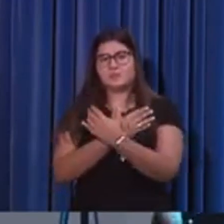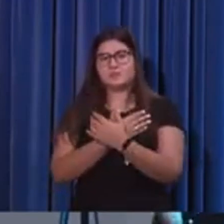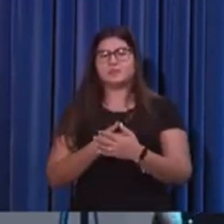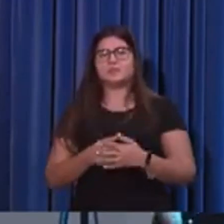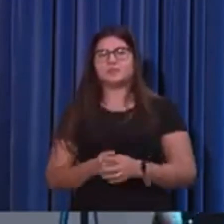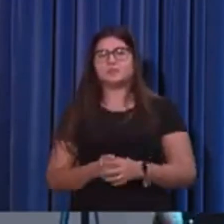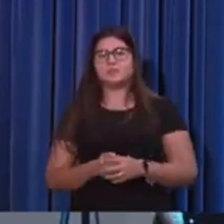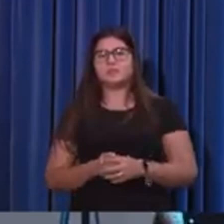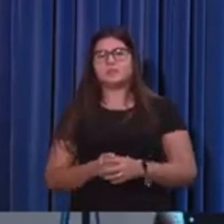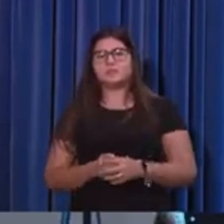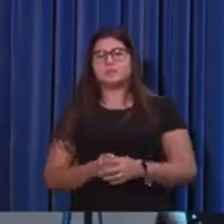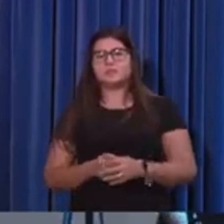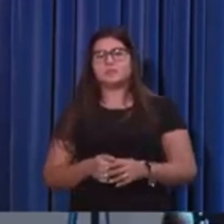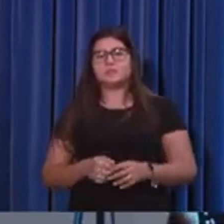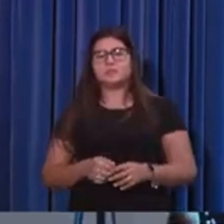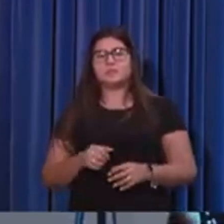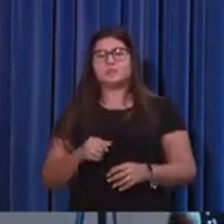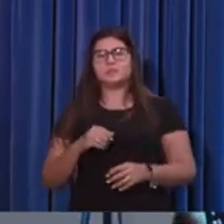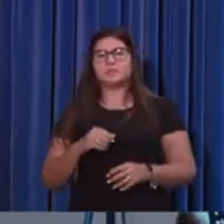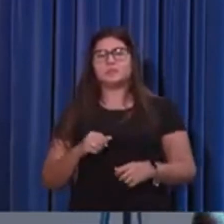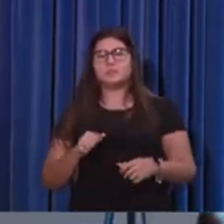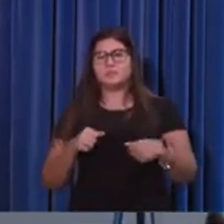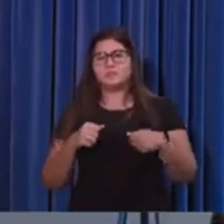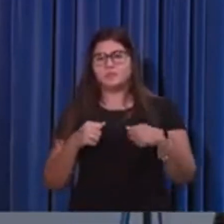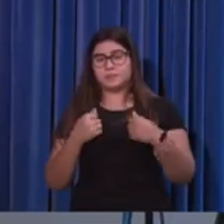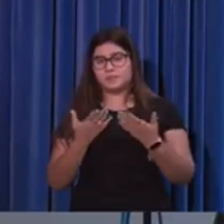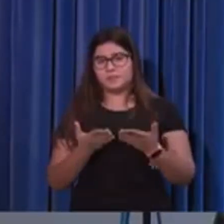pela direção, pela reitoria,